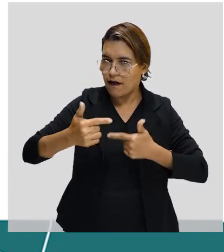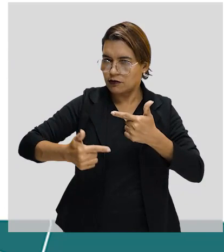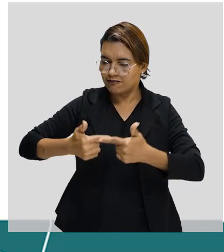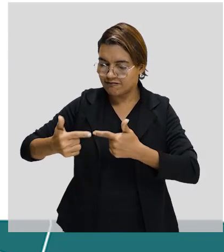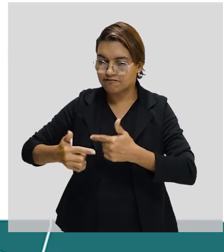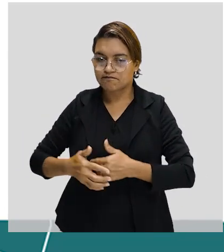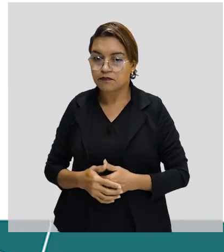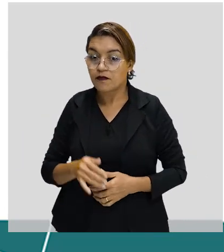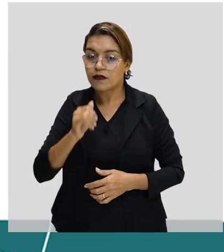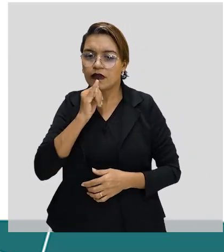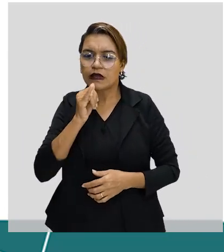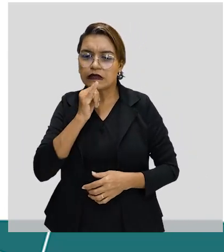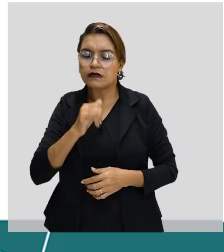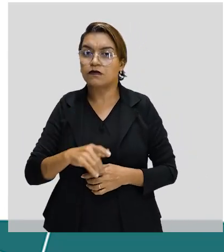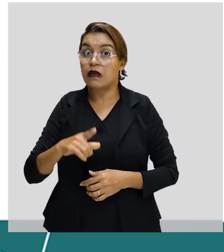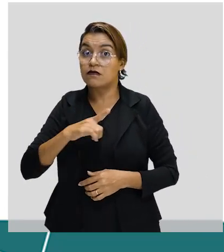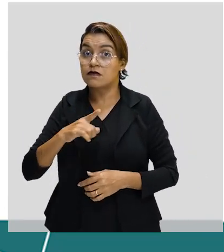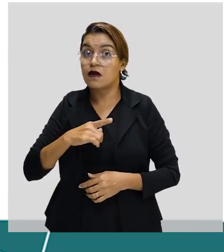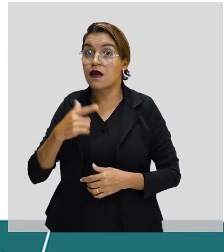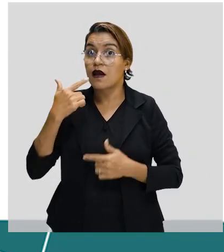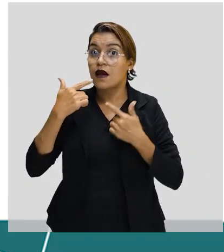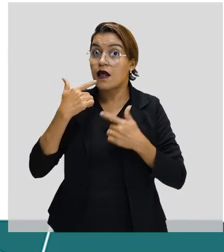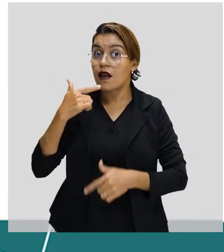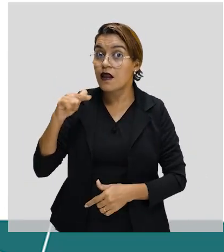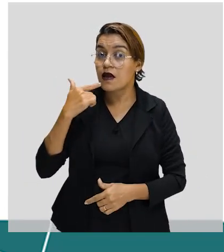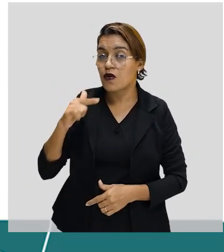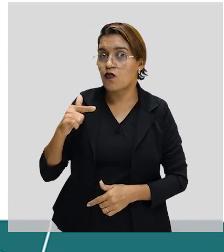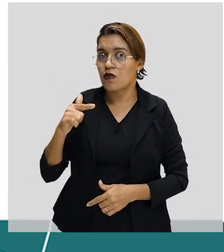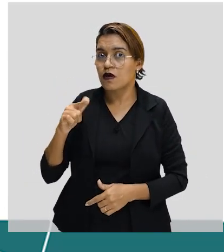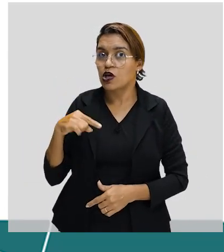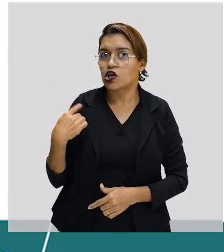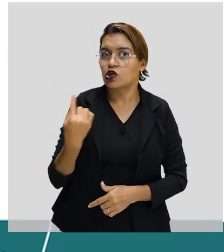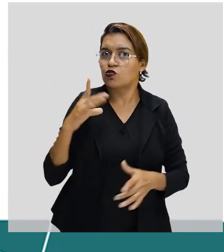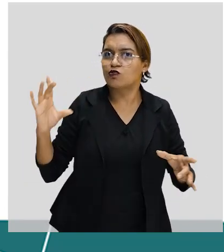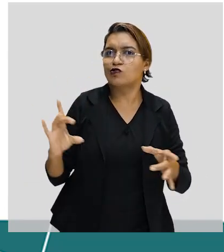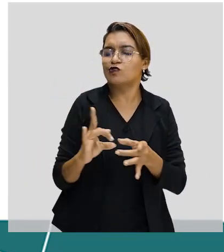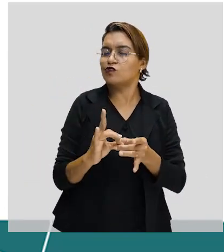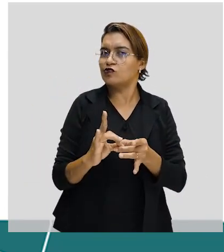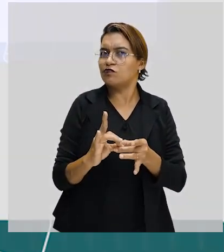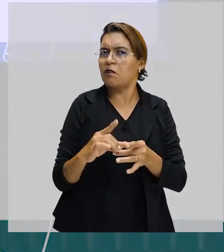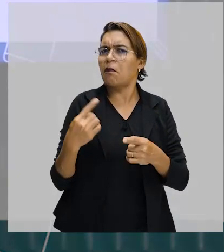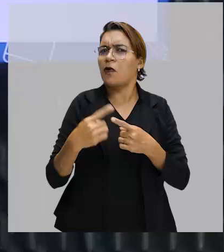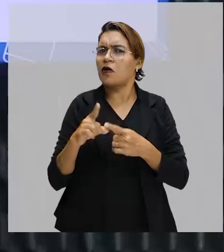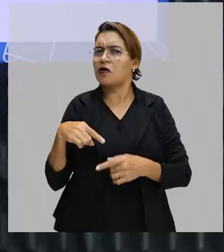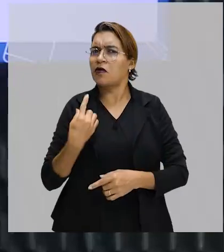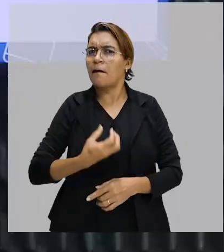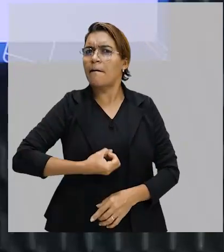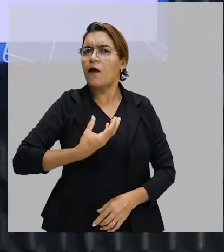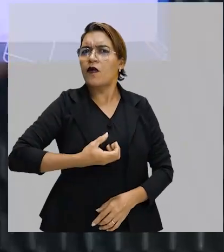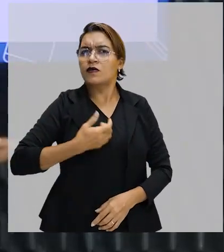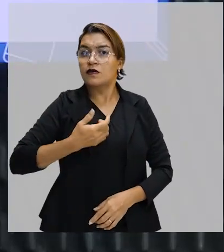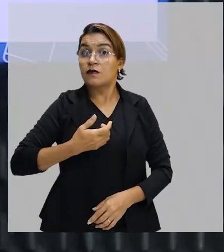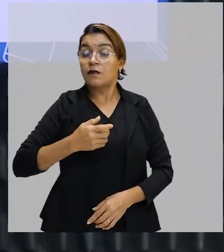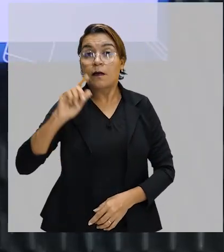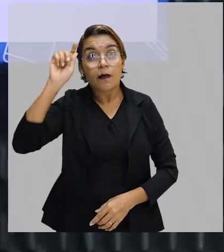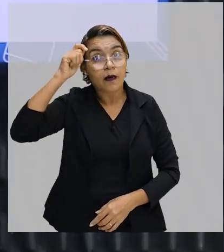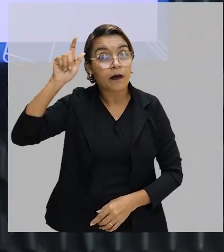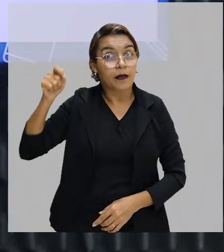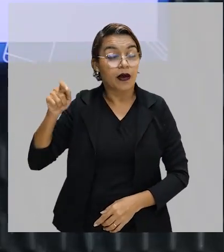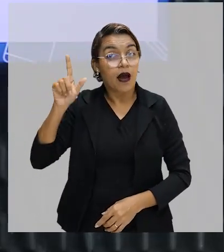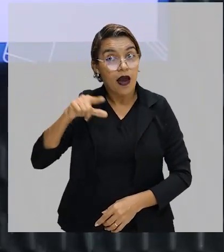une em culturas que interpreta Então por que que a gente tá trabalhando poesia poema africano porque são